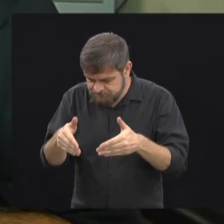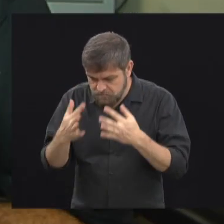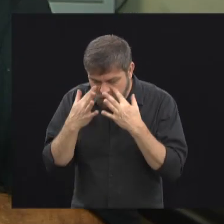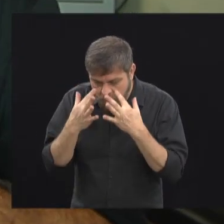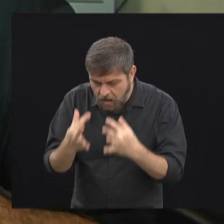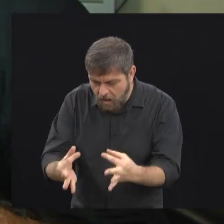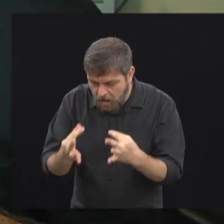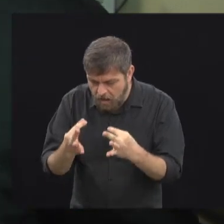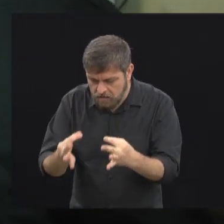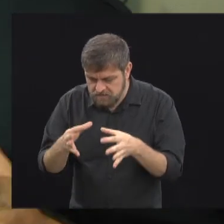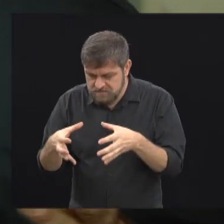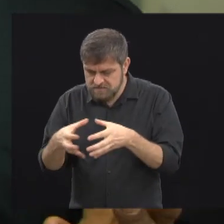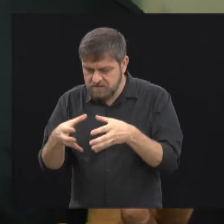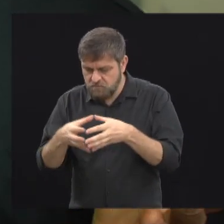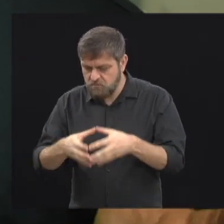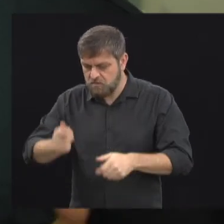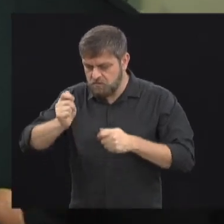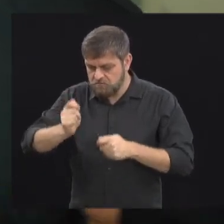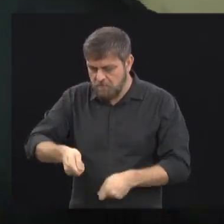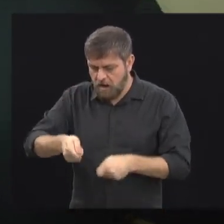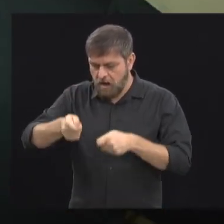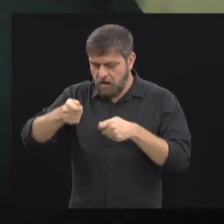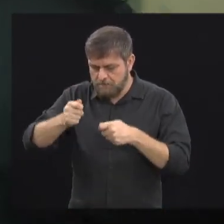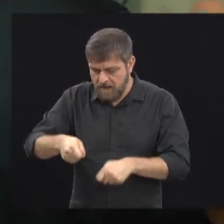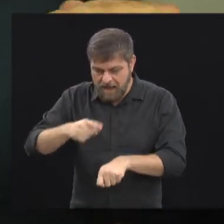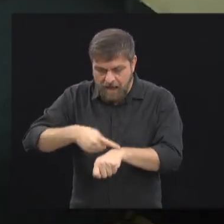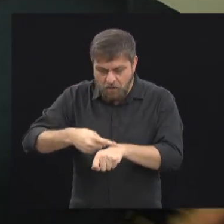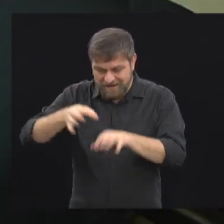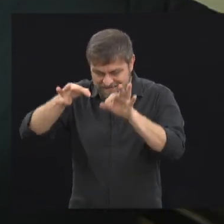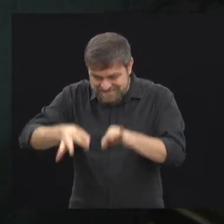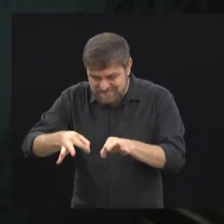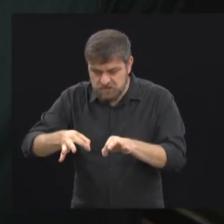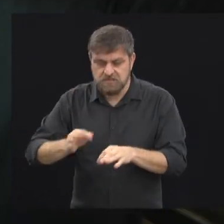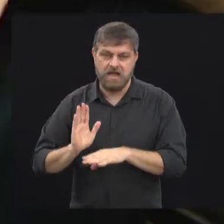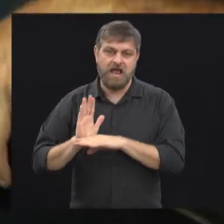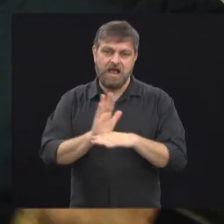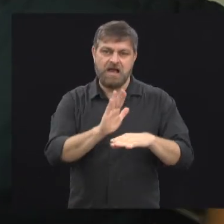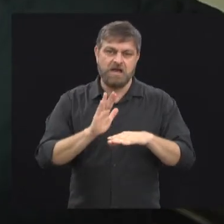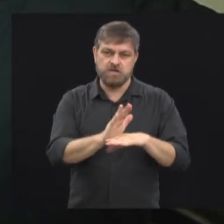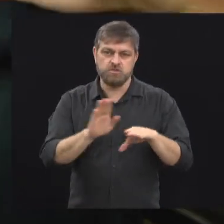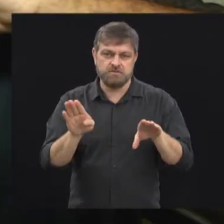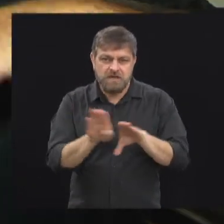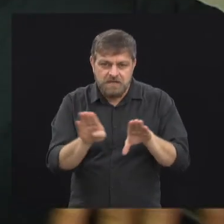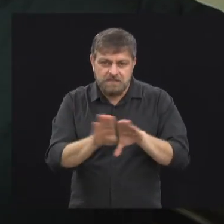atenção de você tocar em grupo, eu acho que ajuda em outros